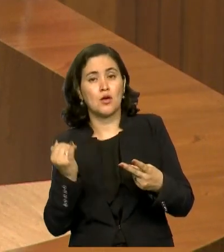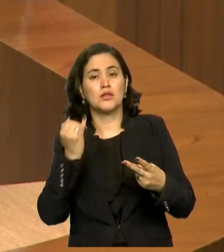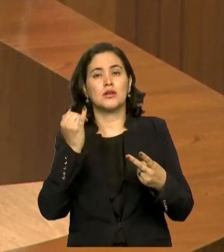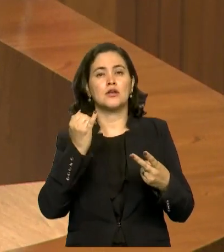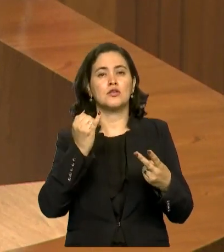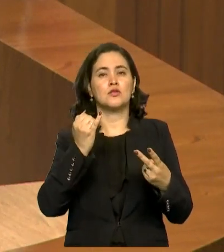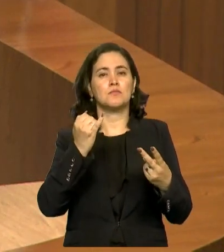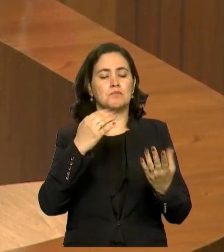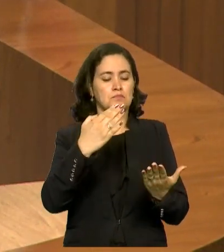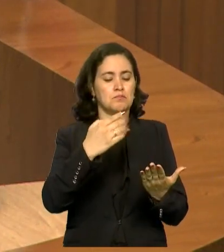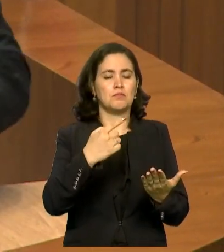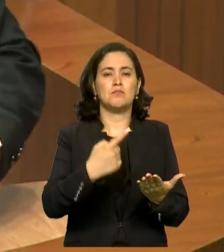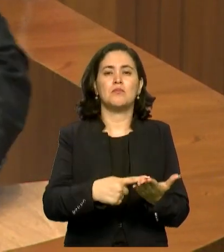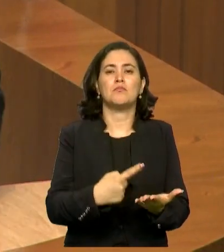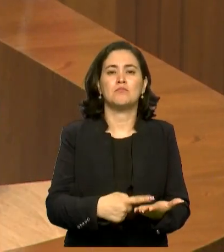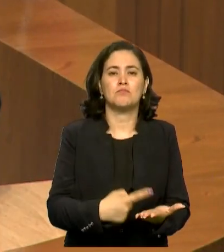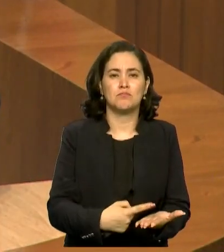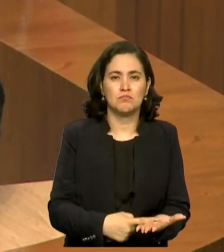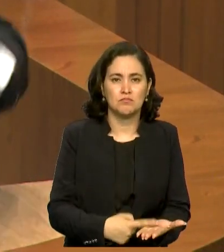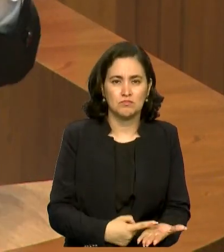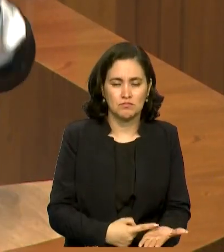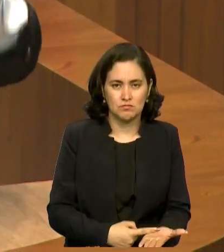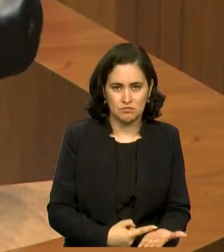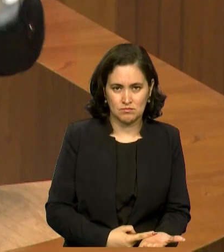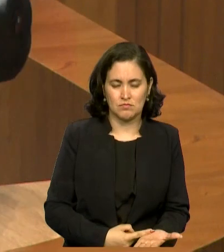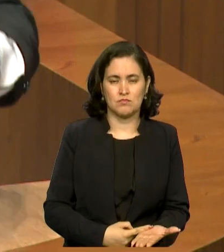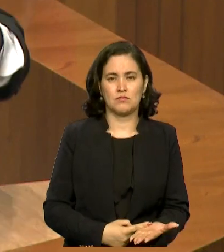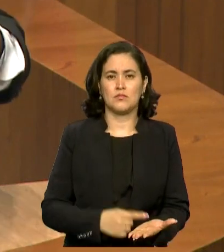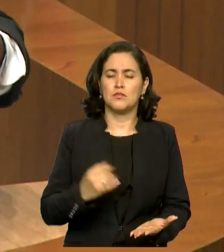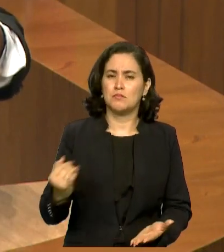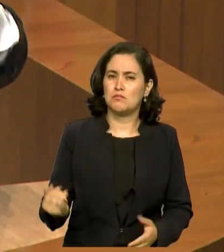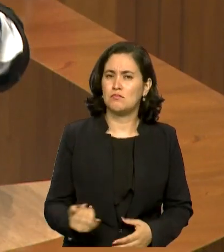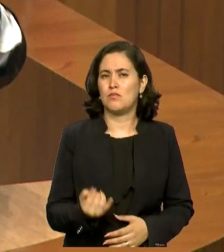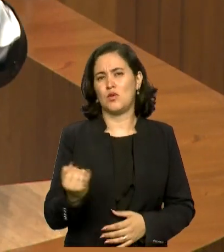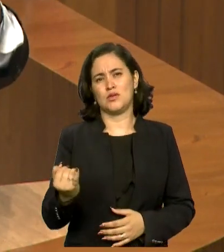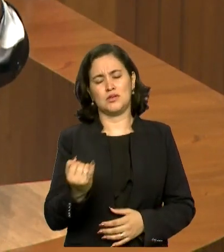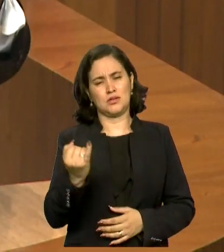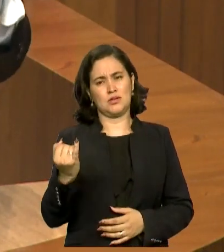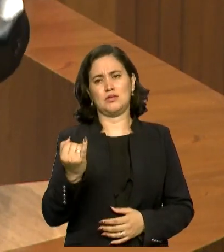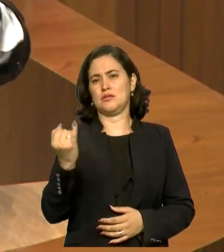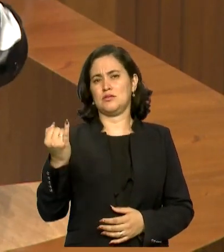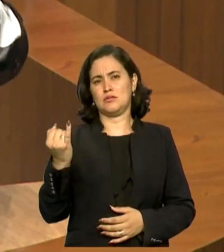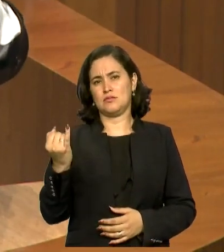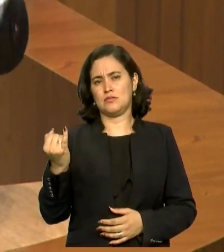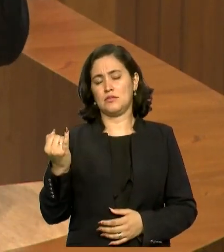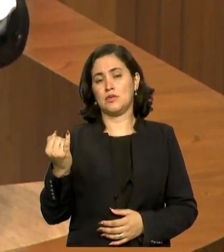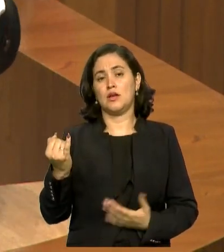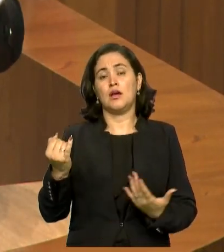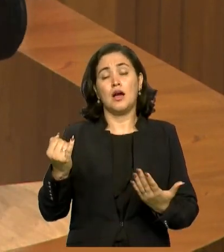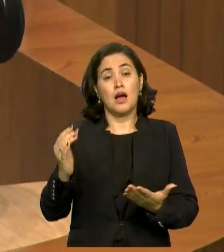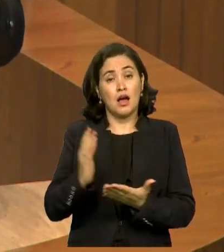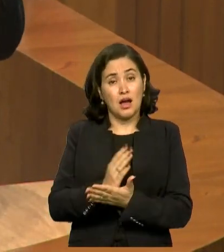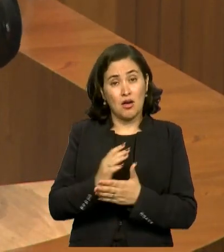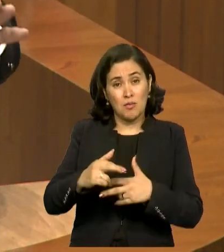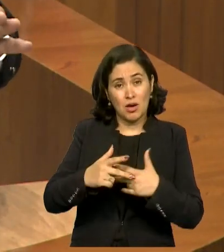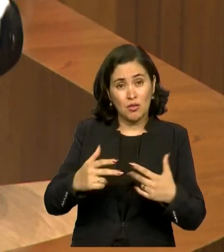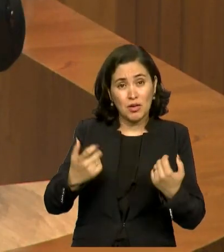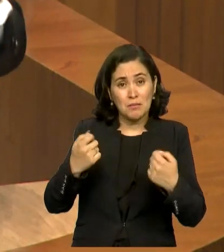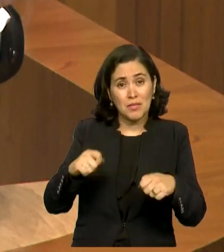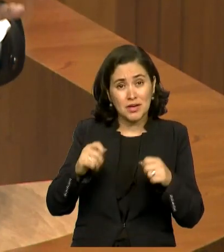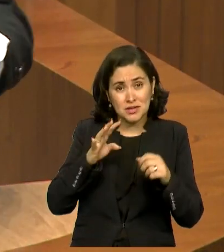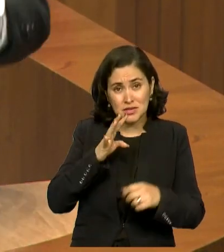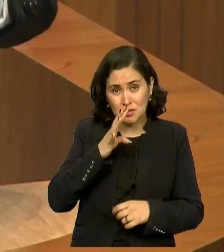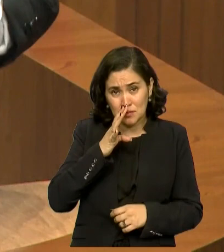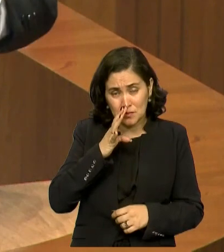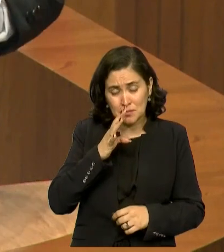atenção com relação ao planejamento. É de suma importância. E elenco alguns pontos aqui que deveriam ter sido observados. Primeiro, muitos maranhenses,